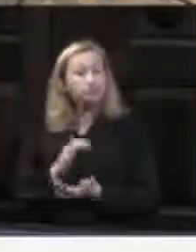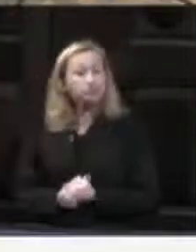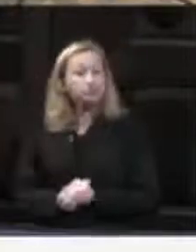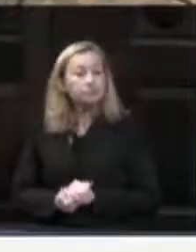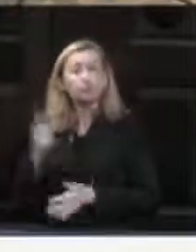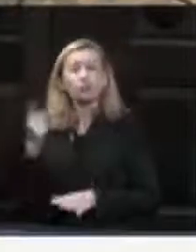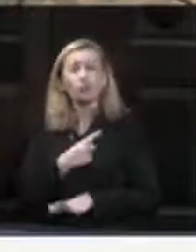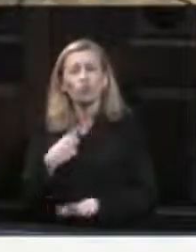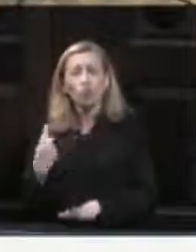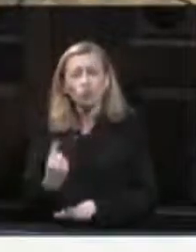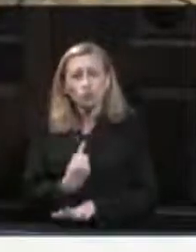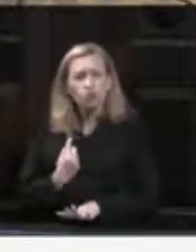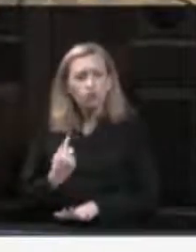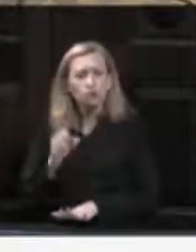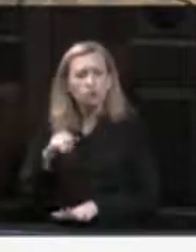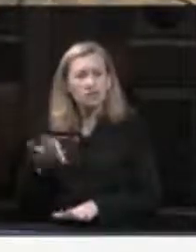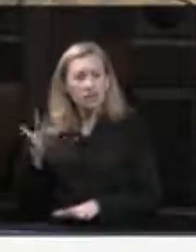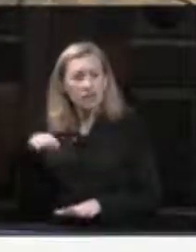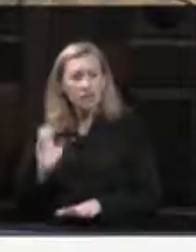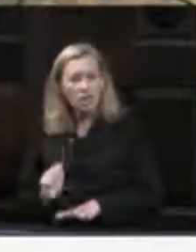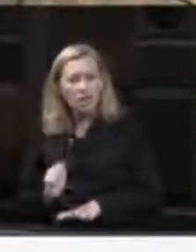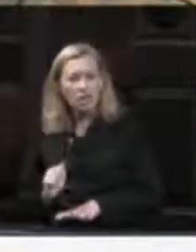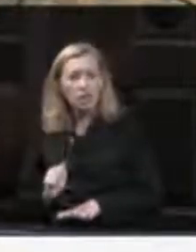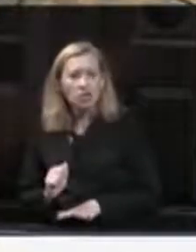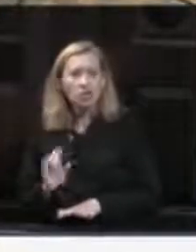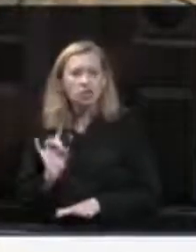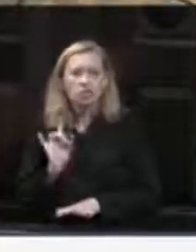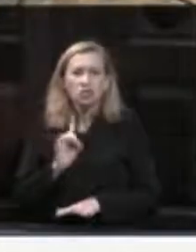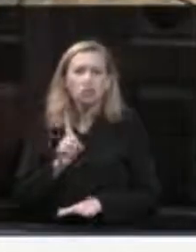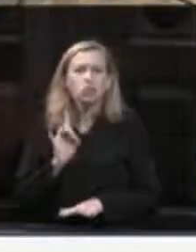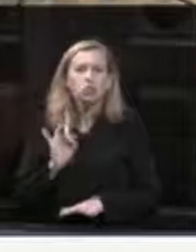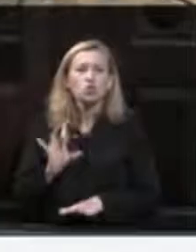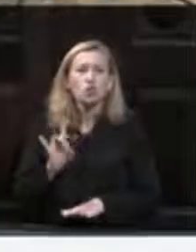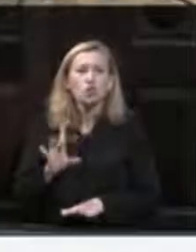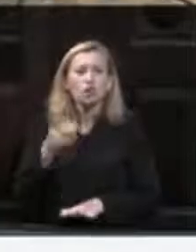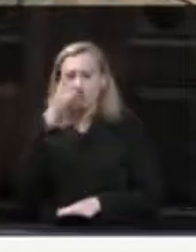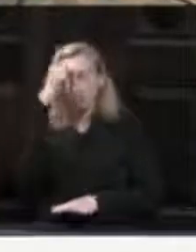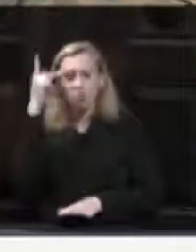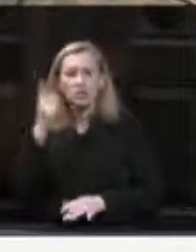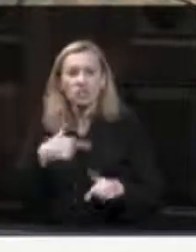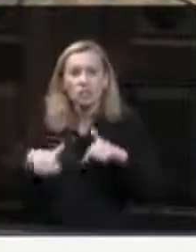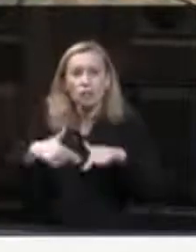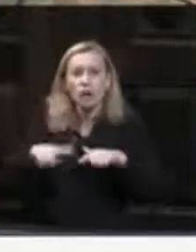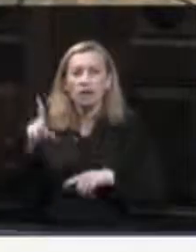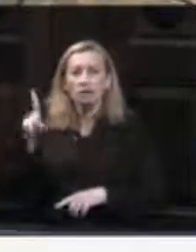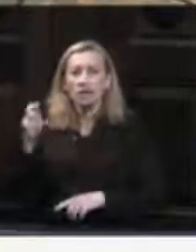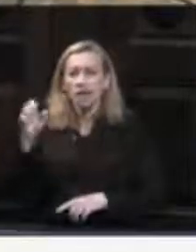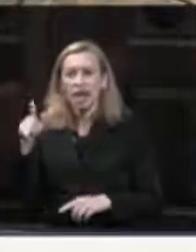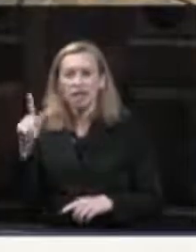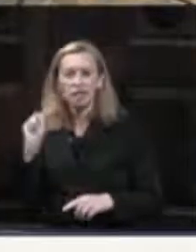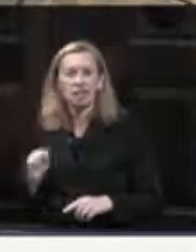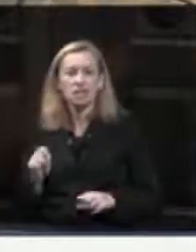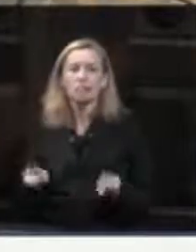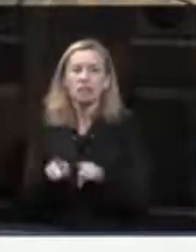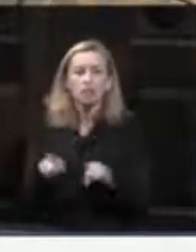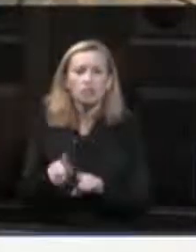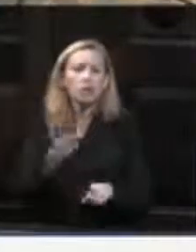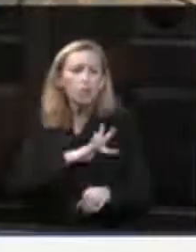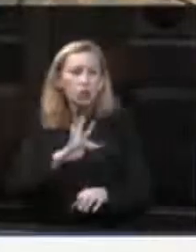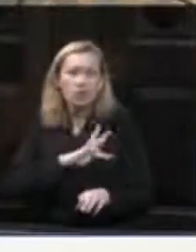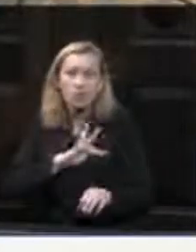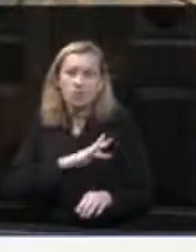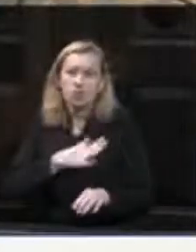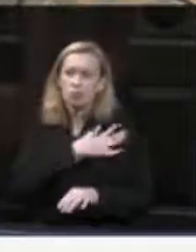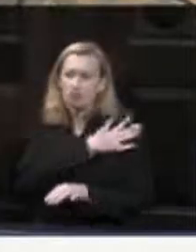nosso sistema, não só do DEGAS, mas o sistema prisional em geral, ele está completamente falido. Em 20